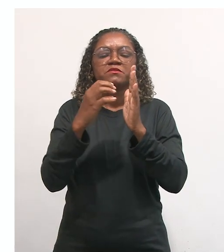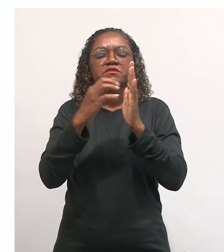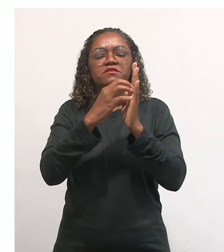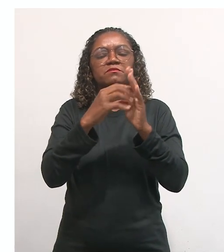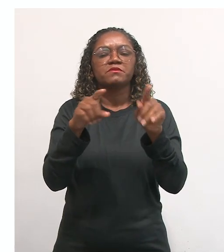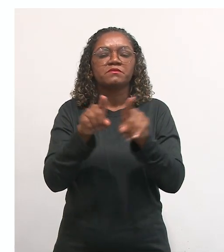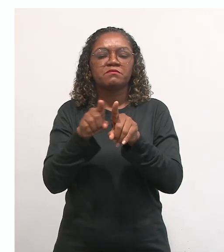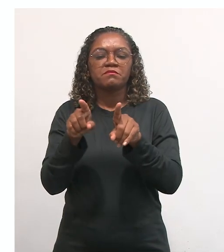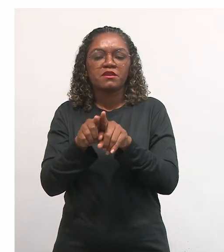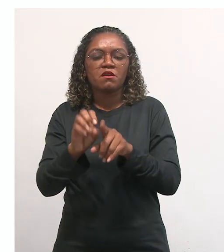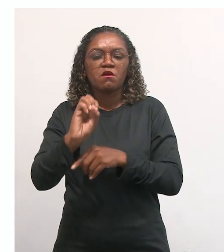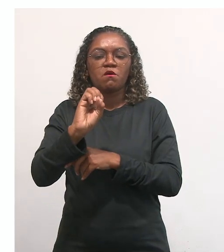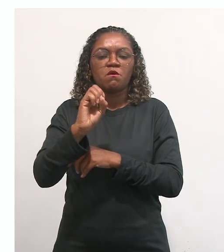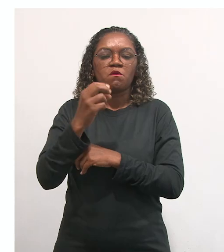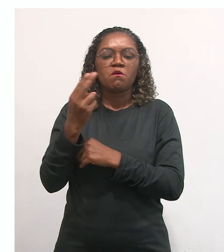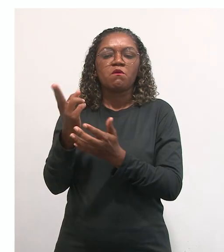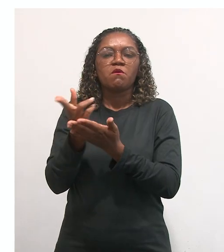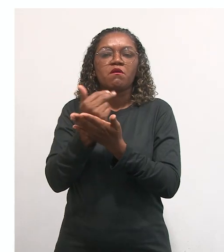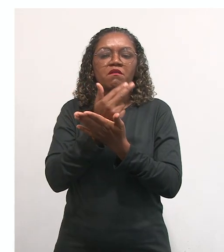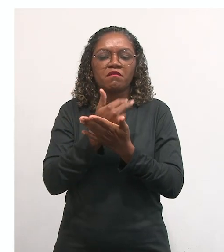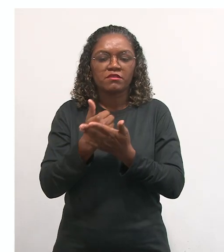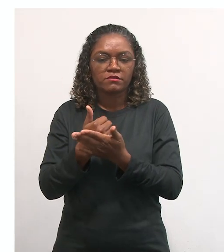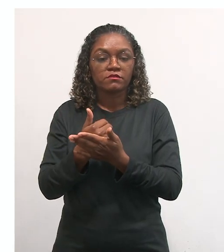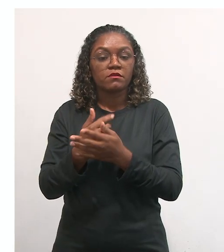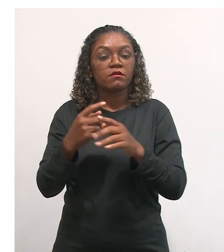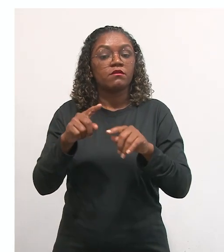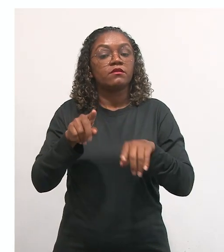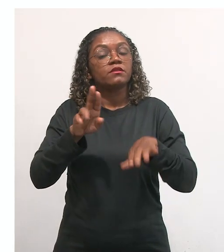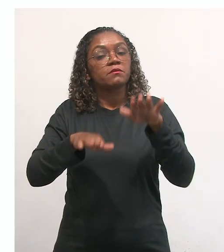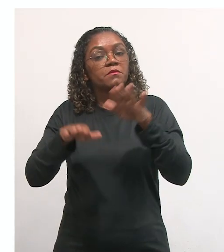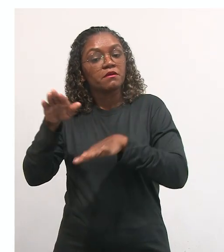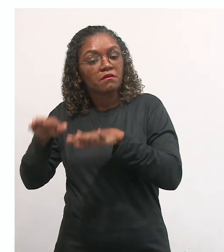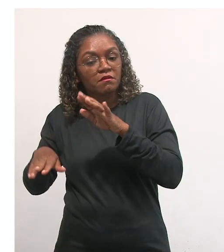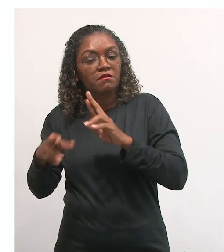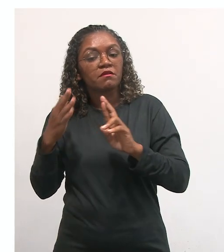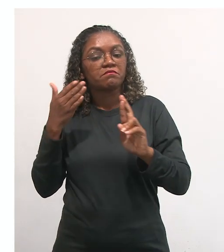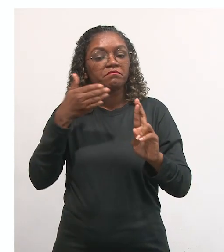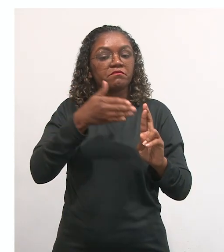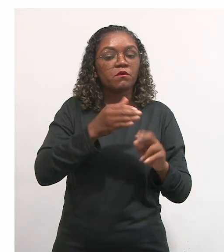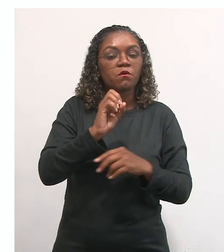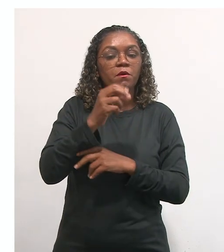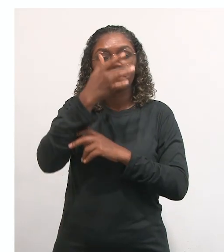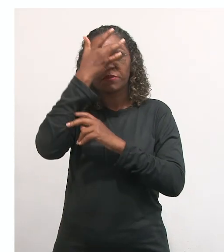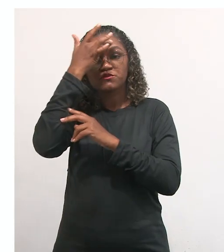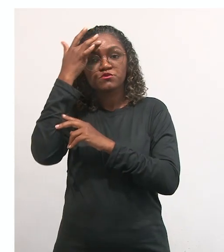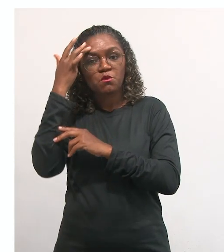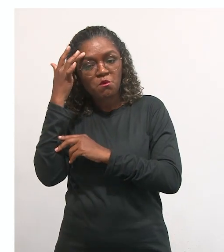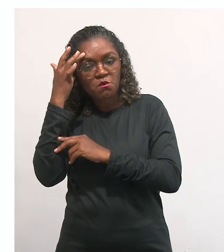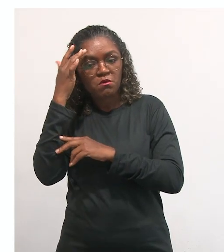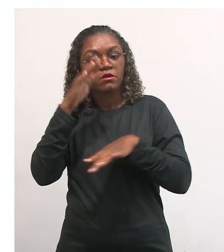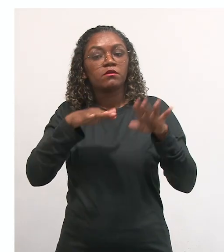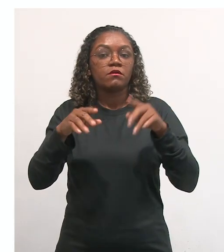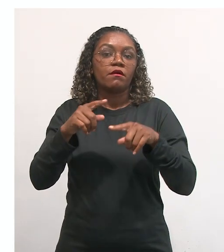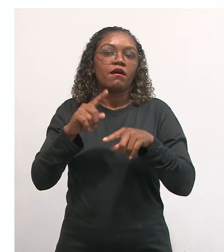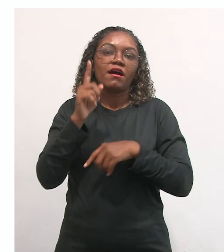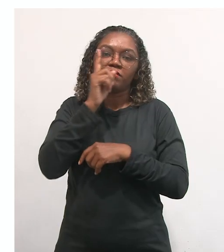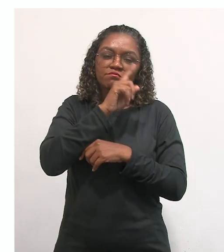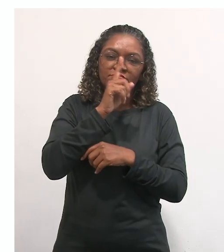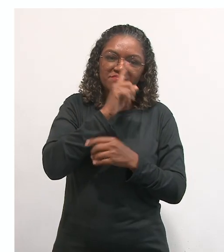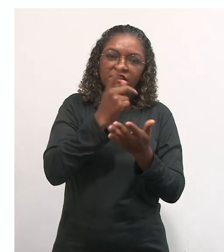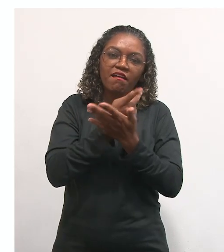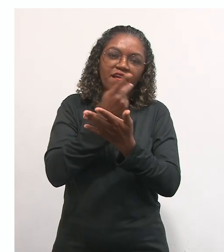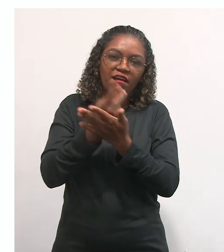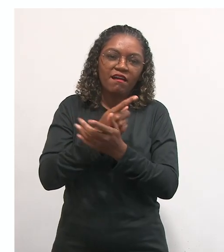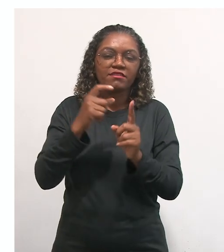né referenciais E por descuido né Essas pessoas podem cometer um excesso de erros que poderiam ser